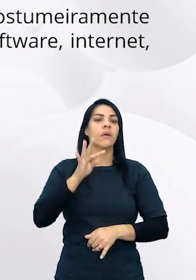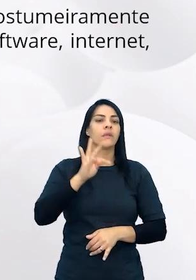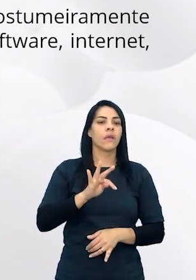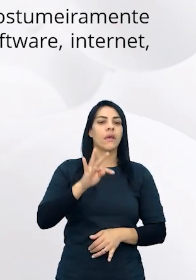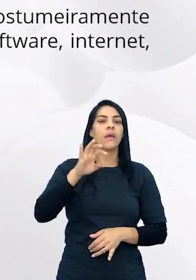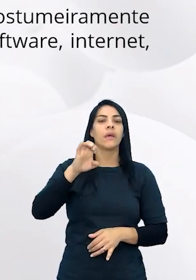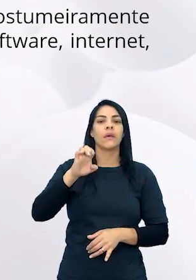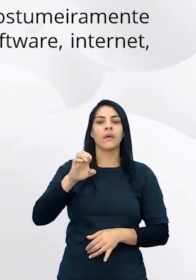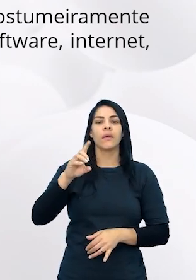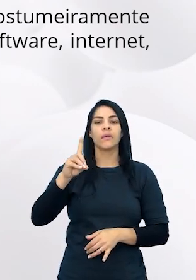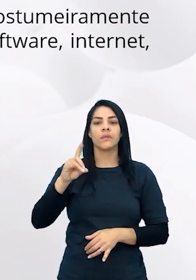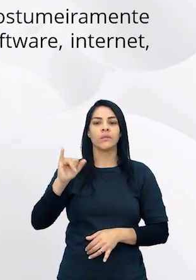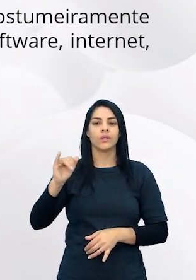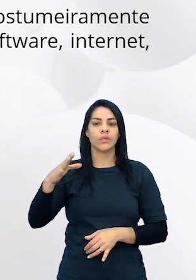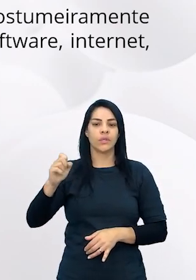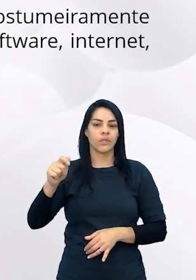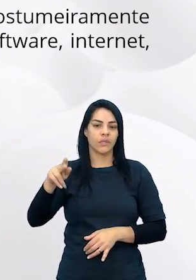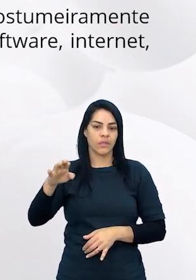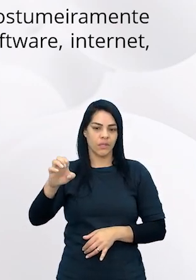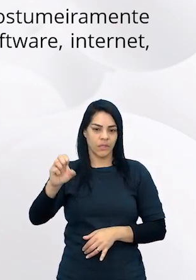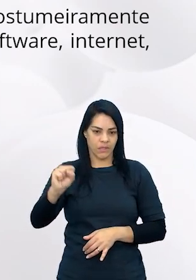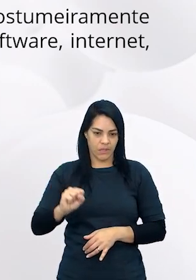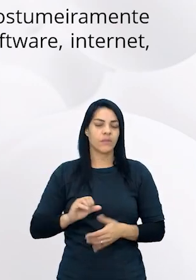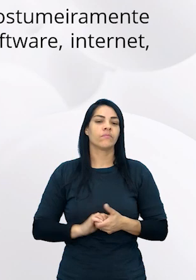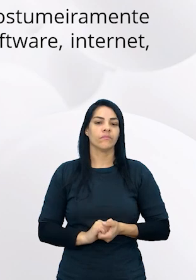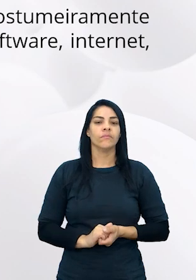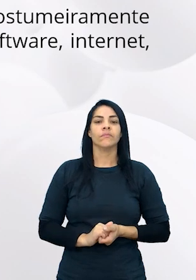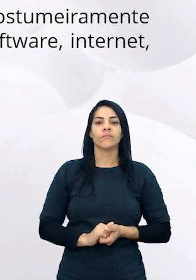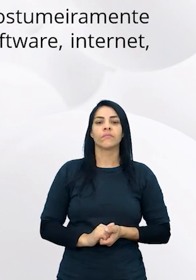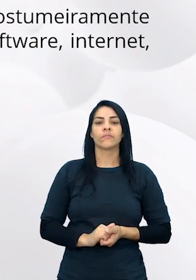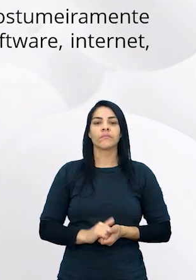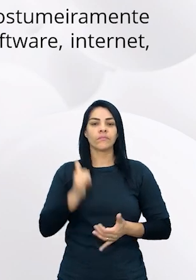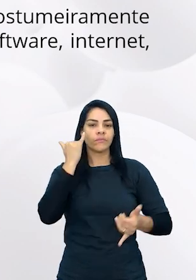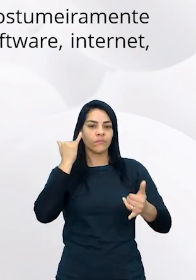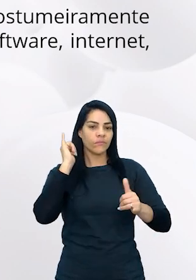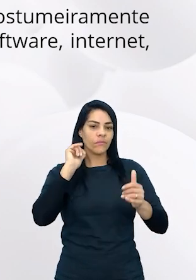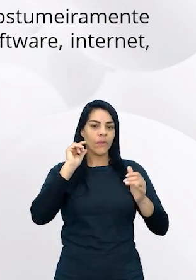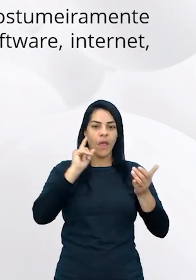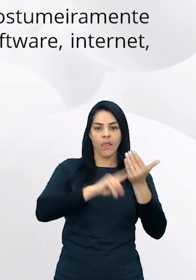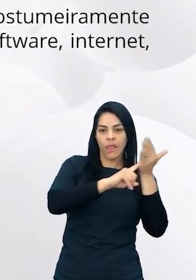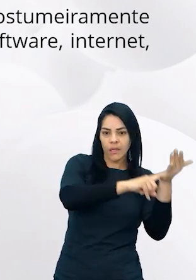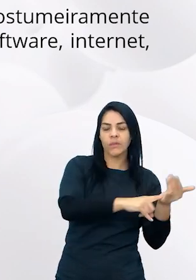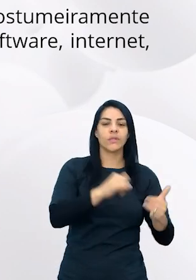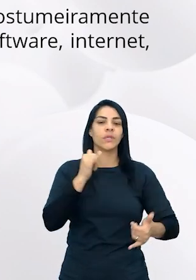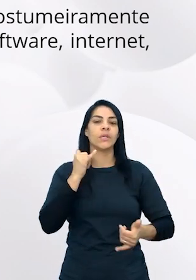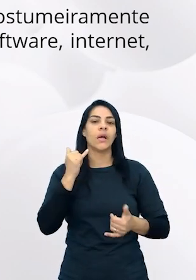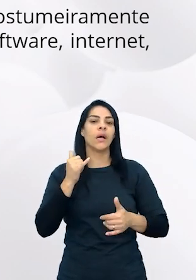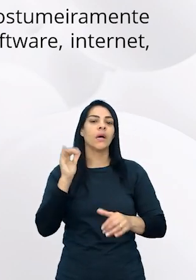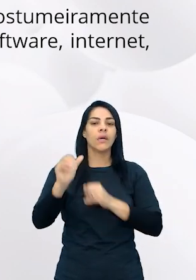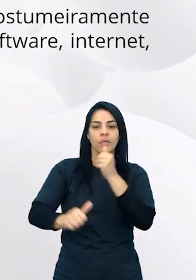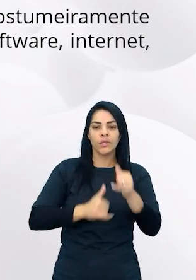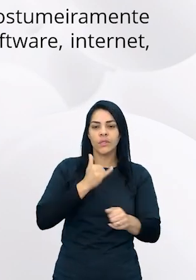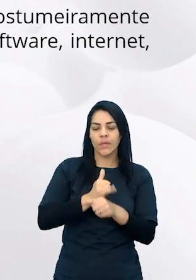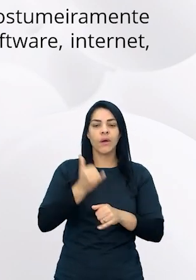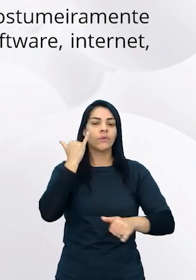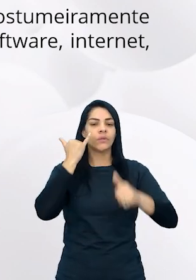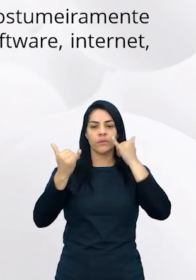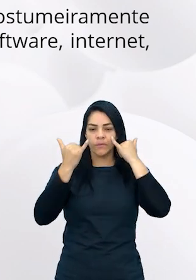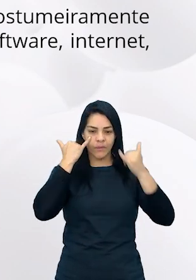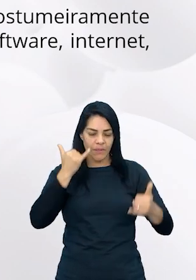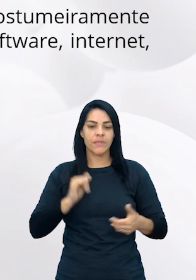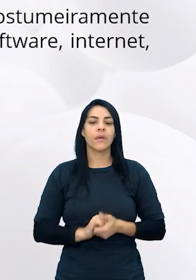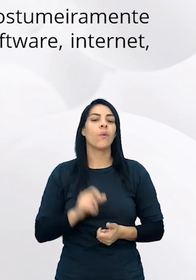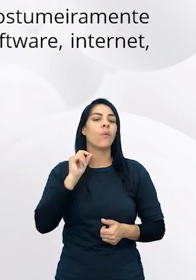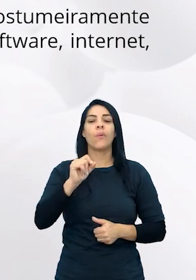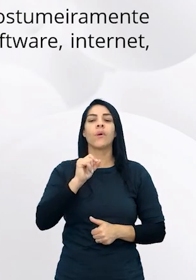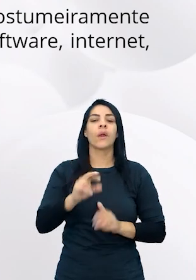É tecnologia digital de informação e comunicação. Tá faltando aí um restinho na parte de cima. Então, o que as TEDx representam? Representam